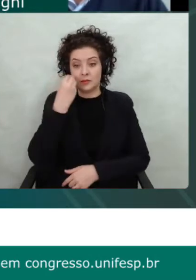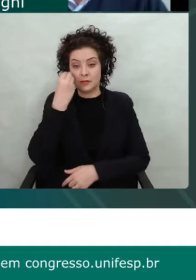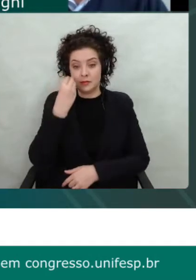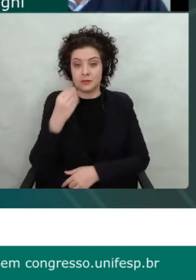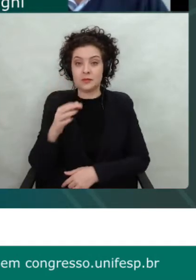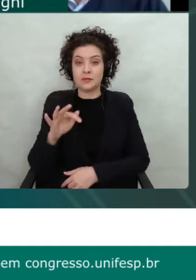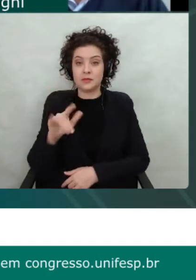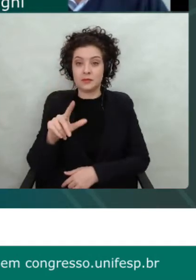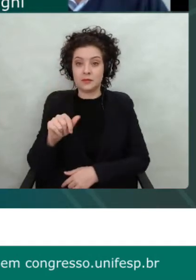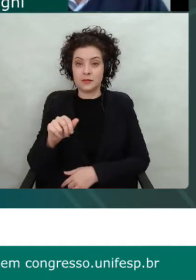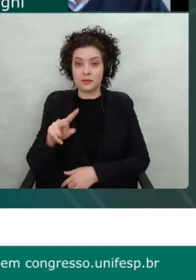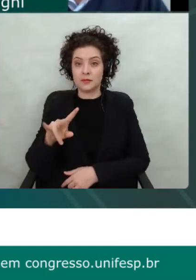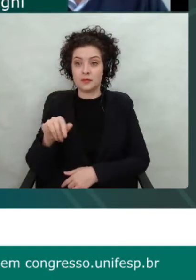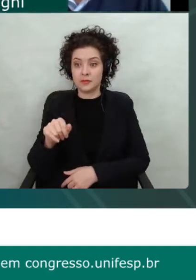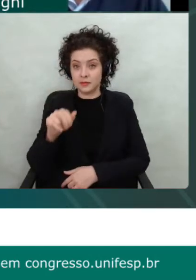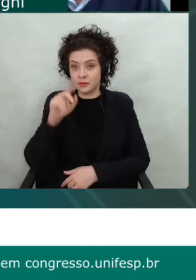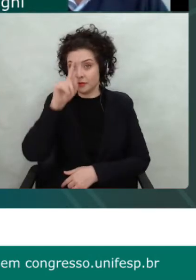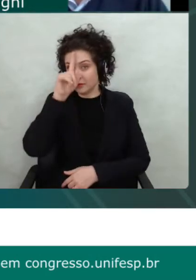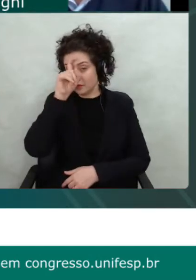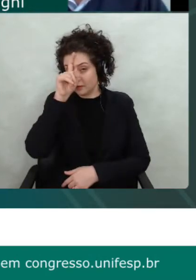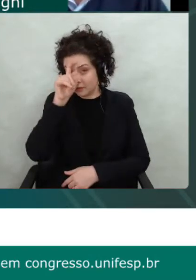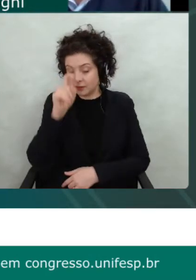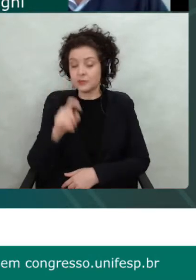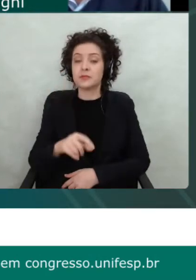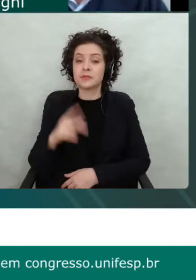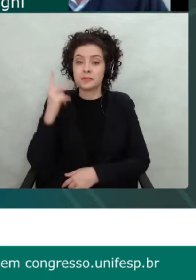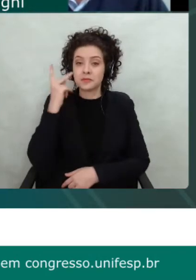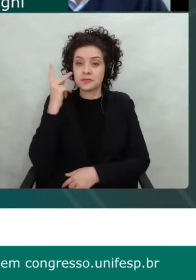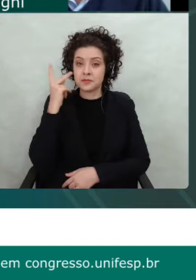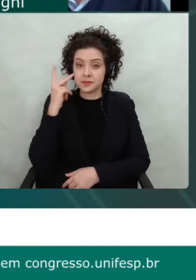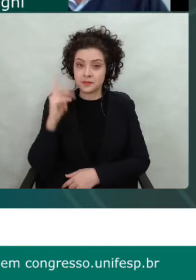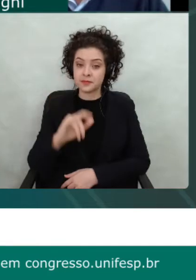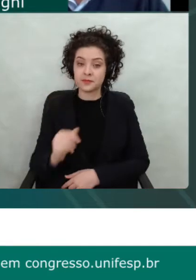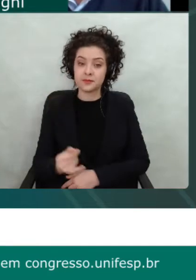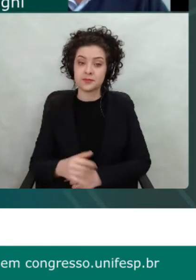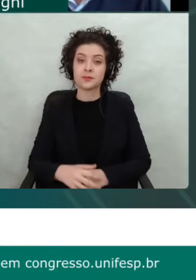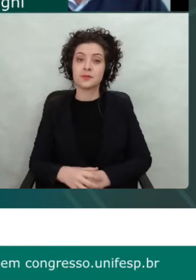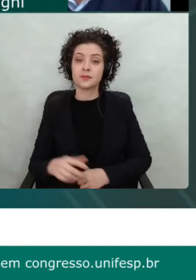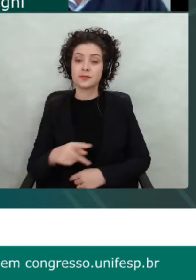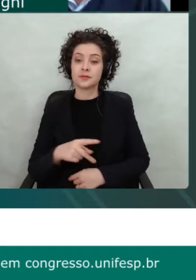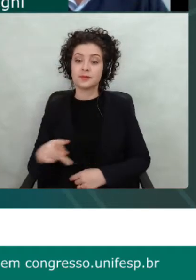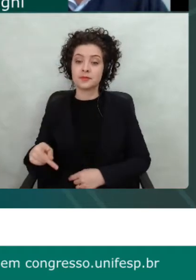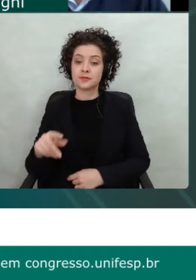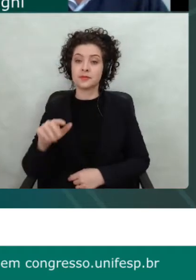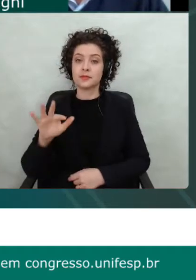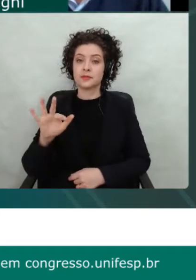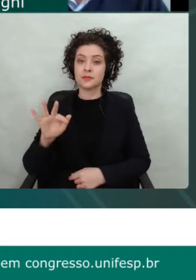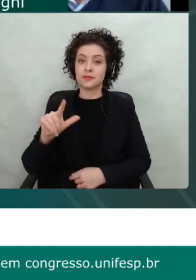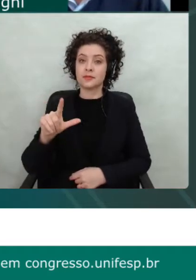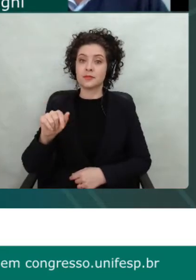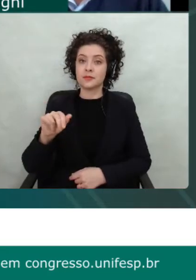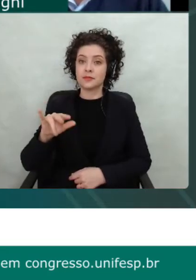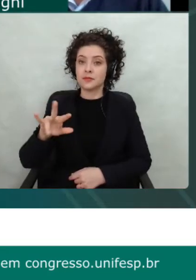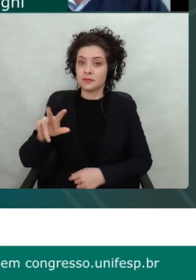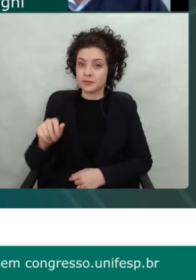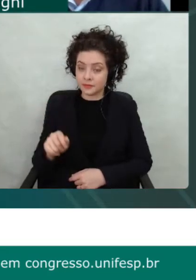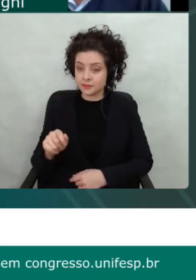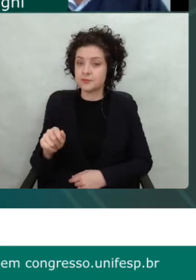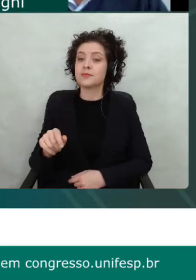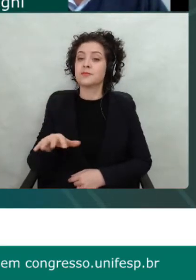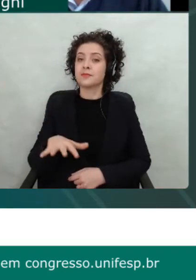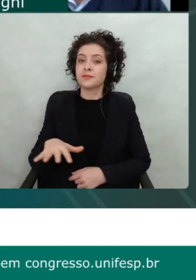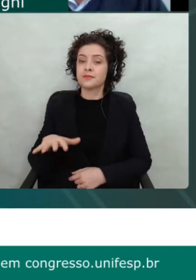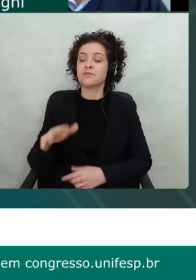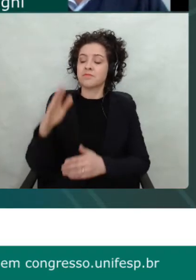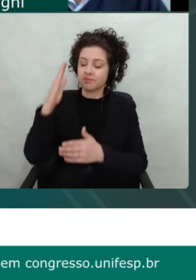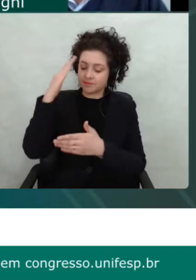UTI do Hospital São Paulo e eu queria aproveitar também para agradecer à professora Flávia, em nome dela, fazer essa reverência